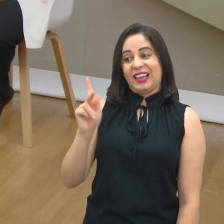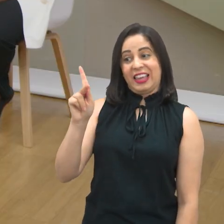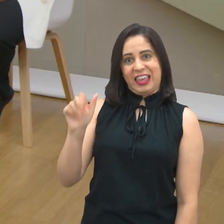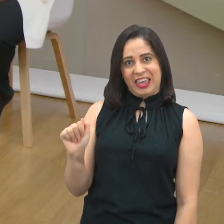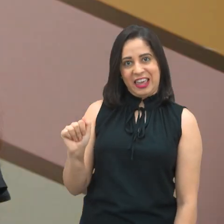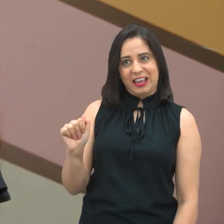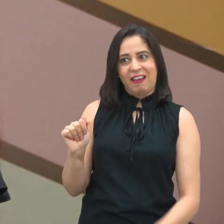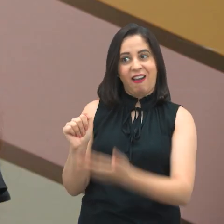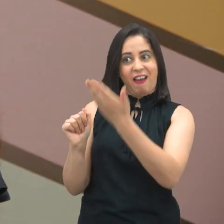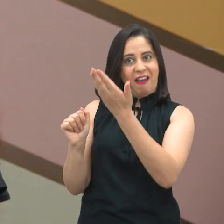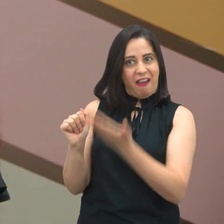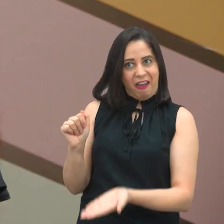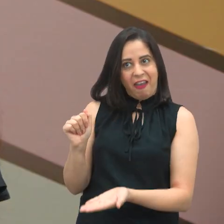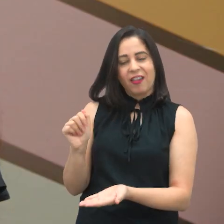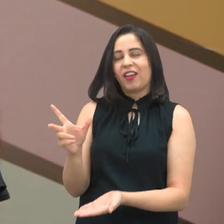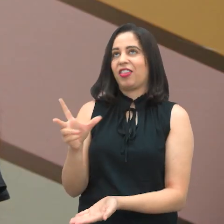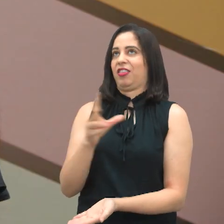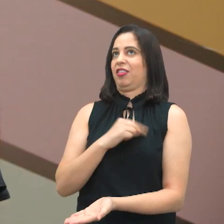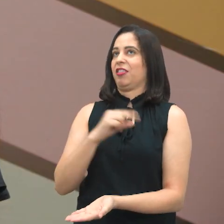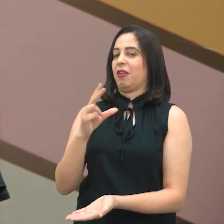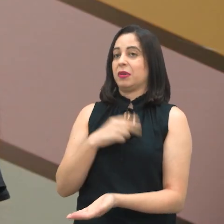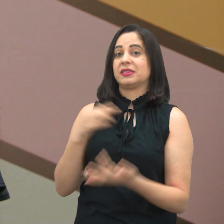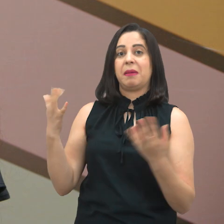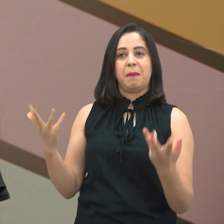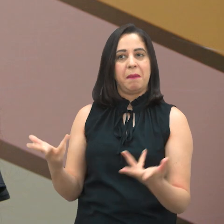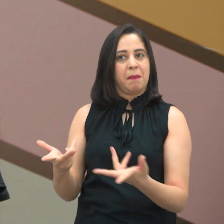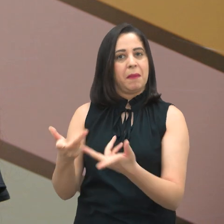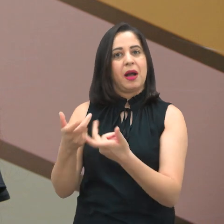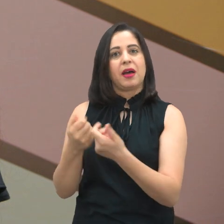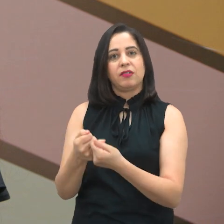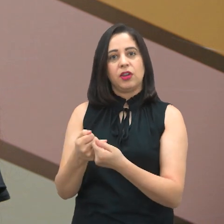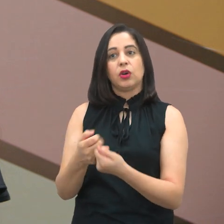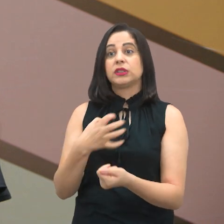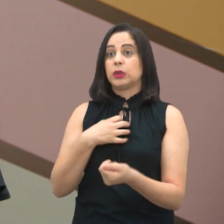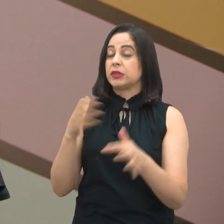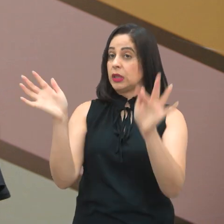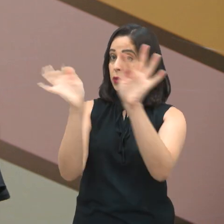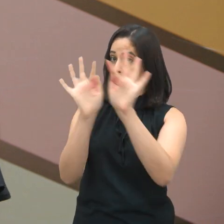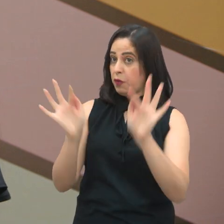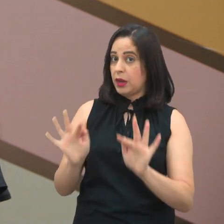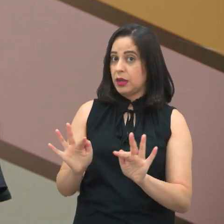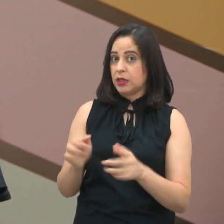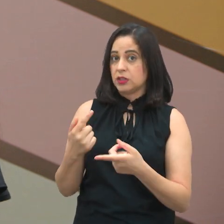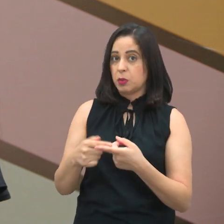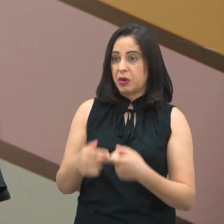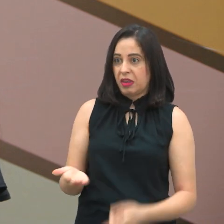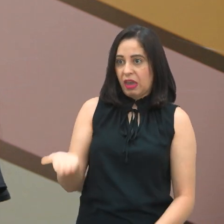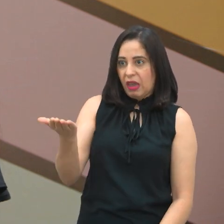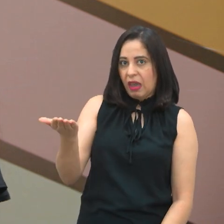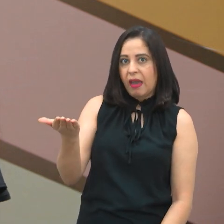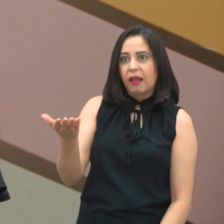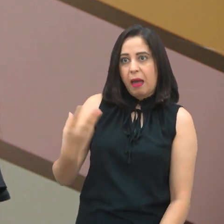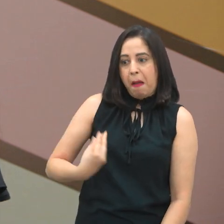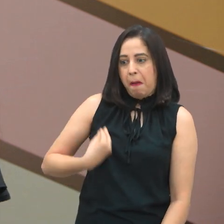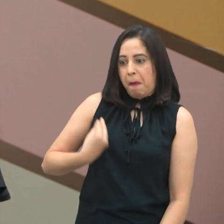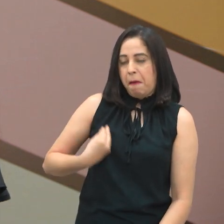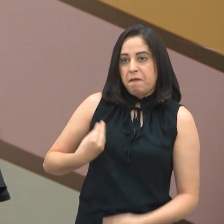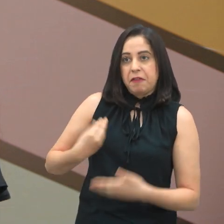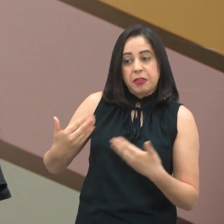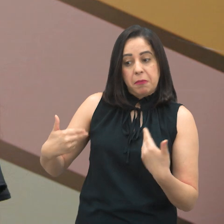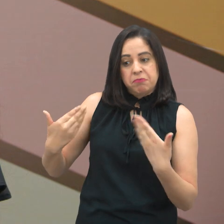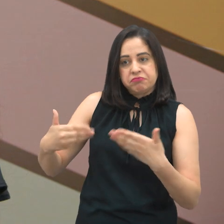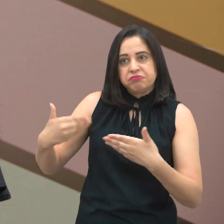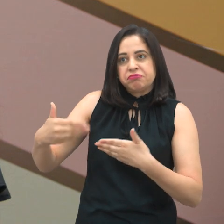caso de sucesso, como vários outros casos que nós temos. A gente fica muito feliz de ver essa realidade cada vez